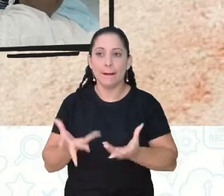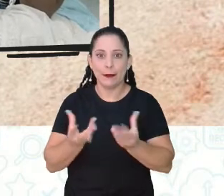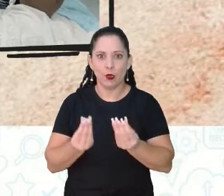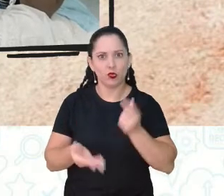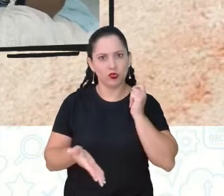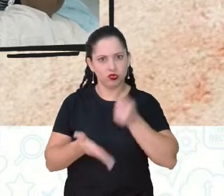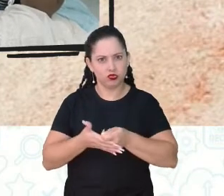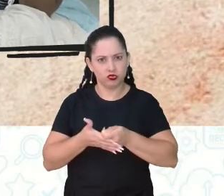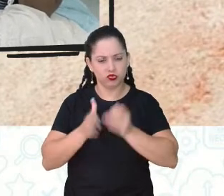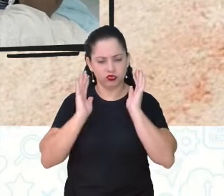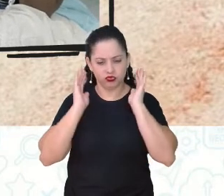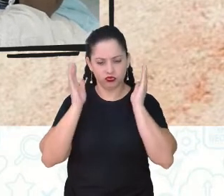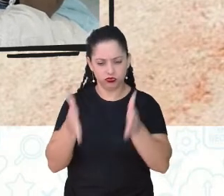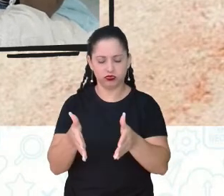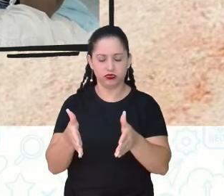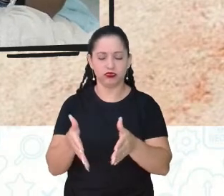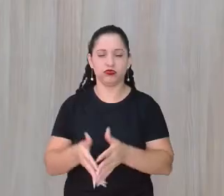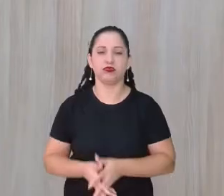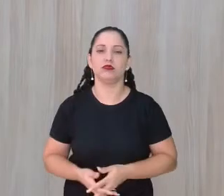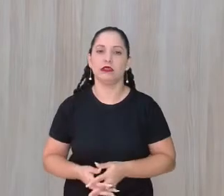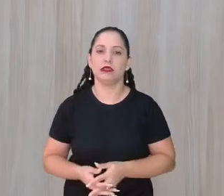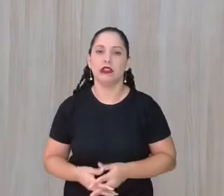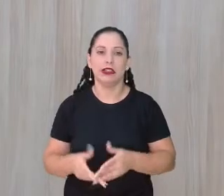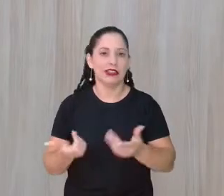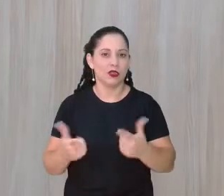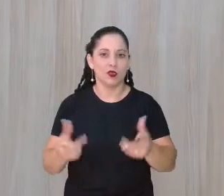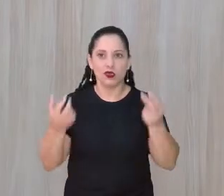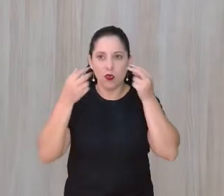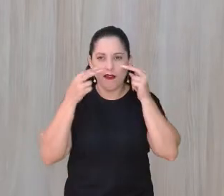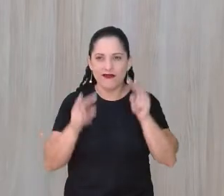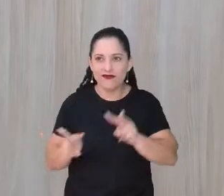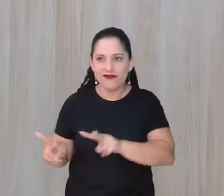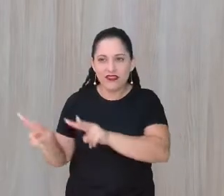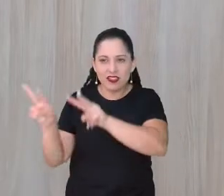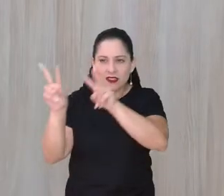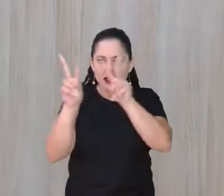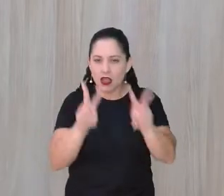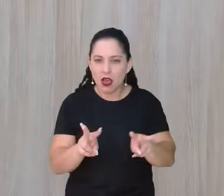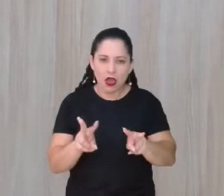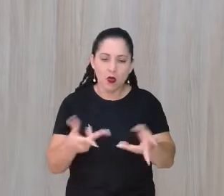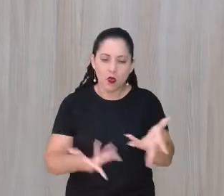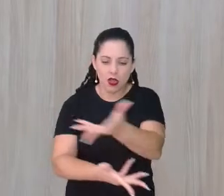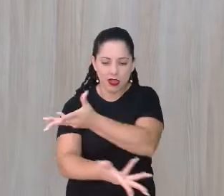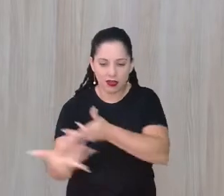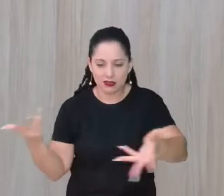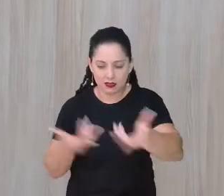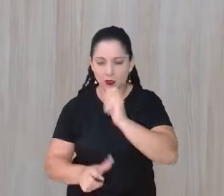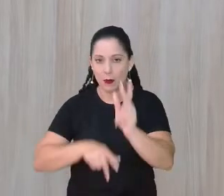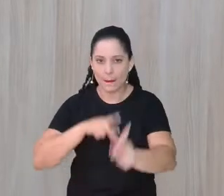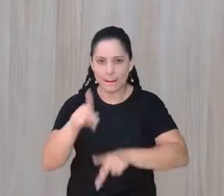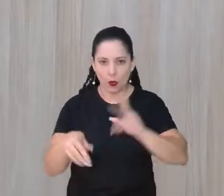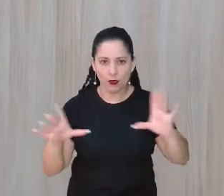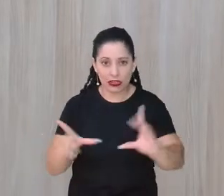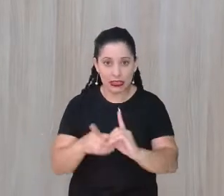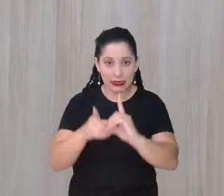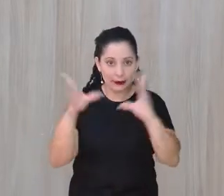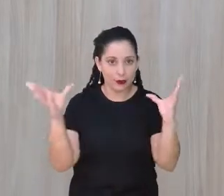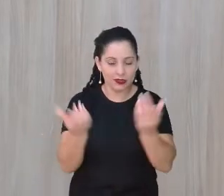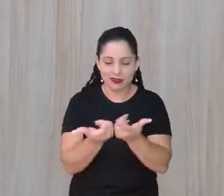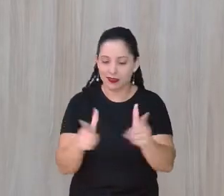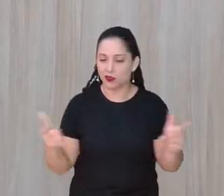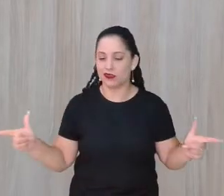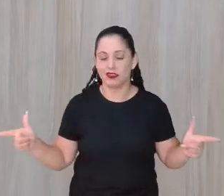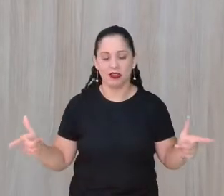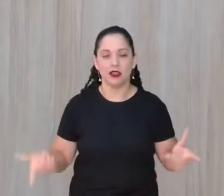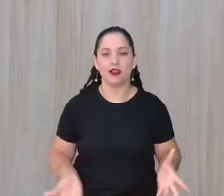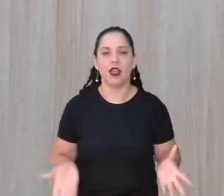e centralizador. Então, não tinha uma visão, né, popular, uma visão democrática, não. O governo